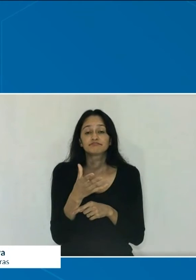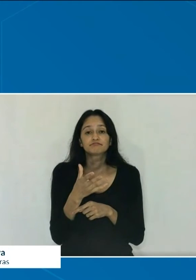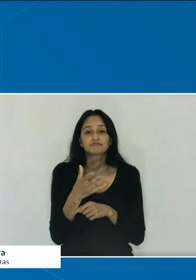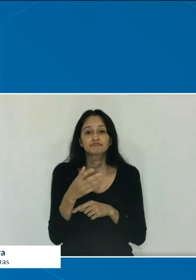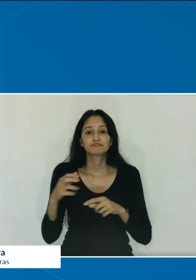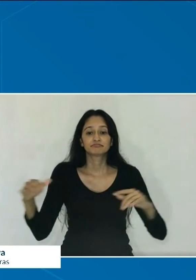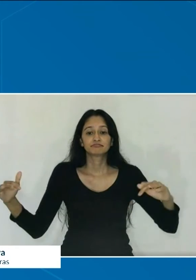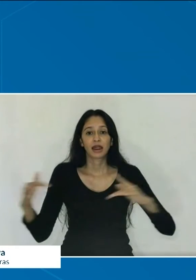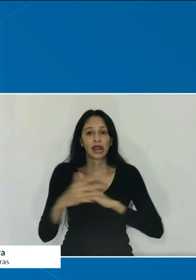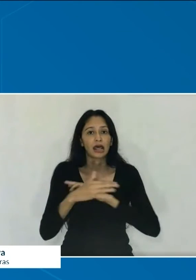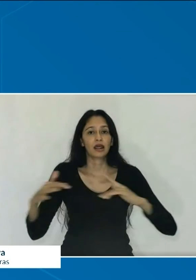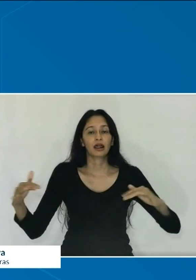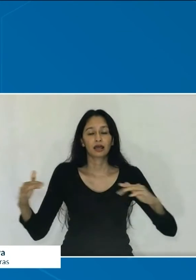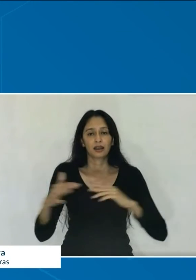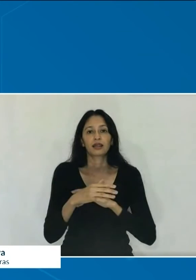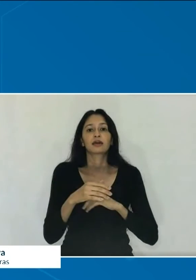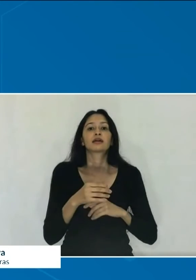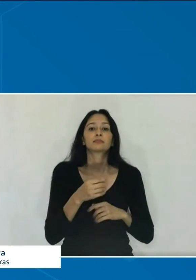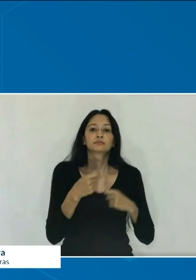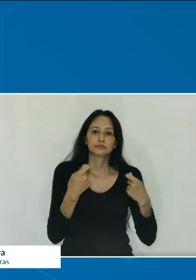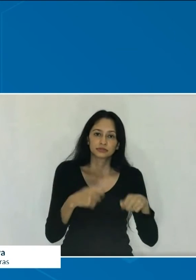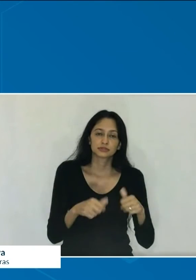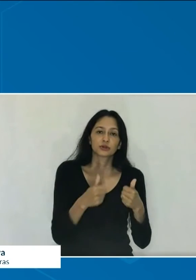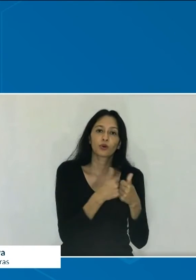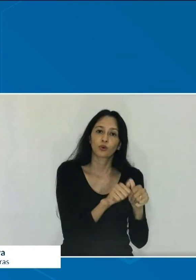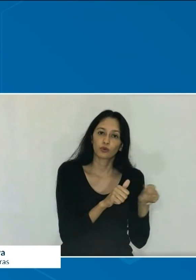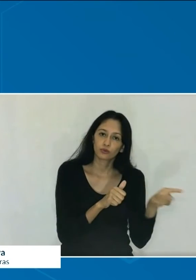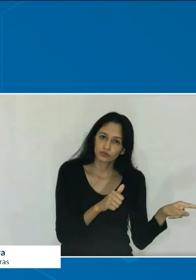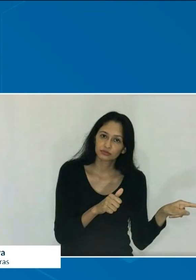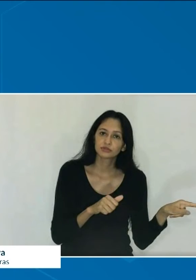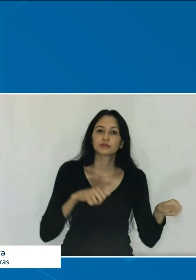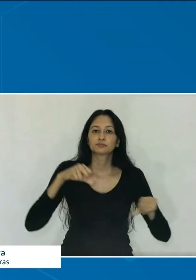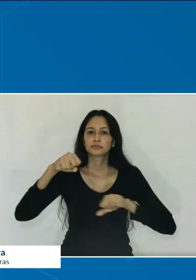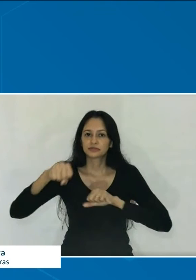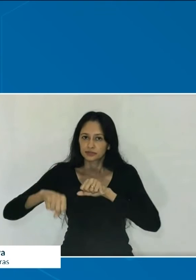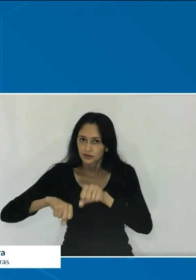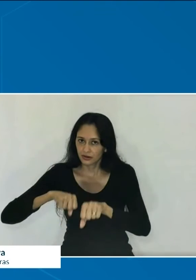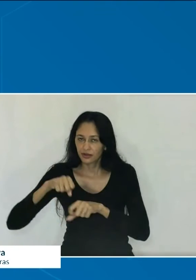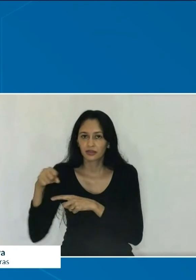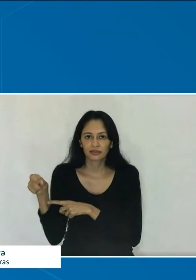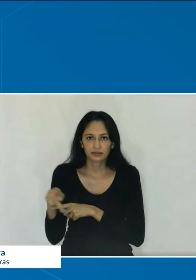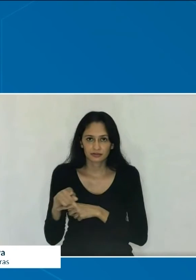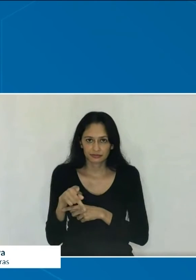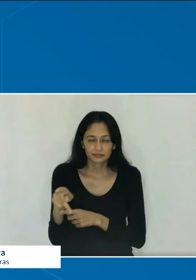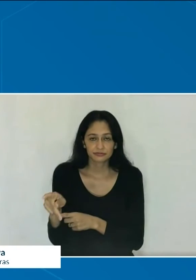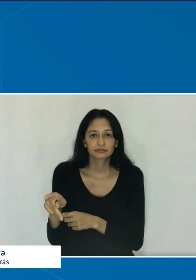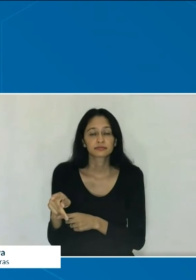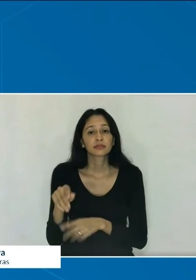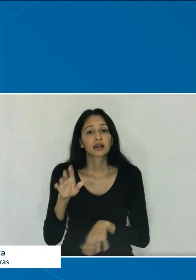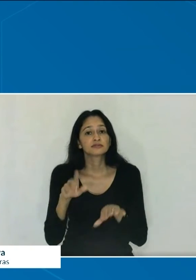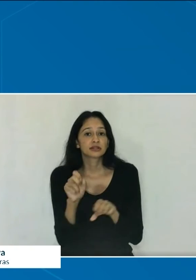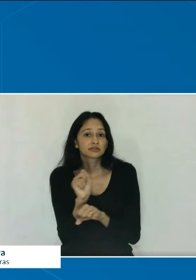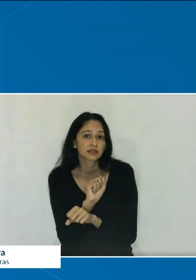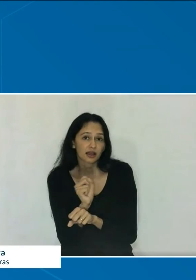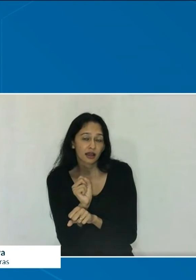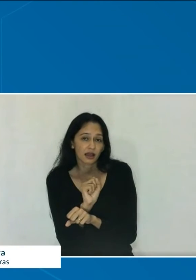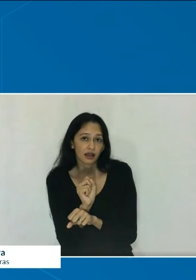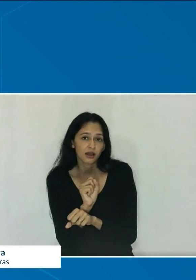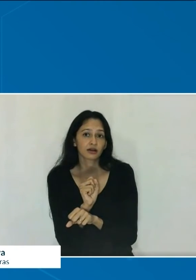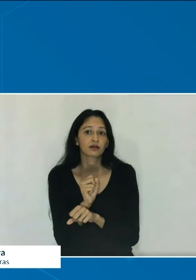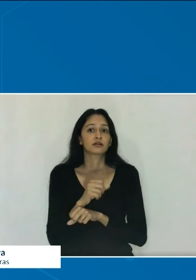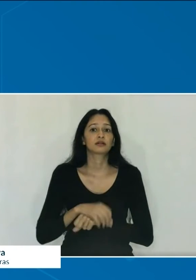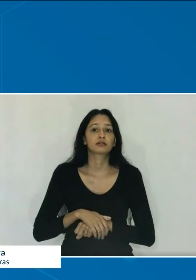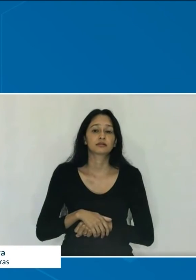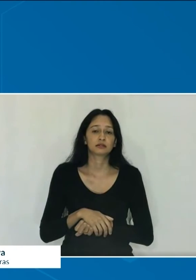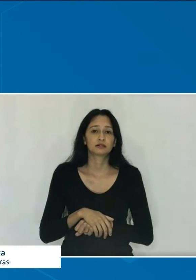consiga utilizar ônibus, consiga utilizar bicicleta, possa utilizar seu carro em alguns trechos, não precisa utilizar